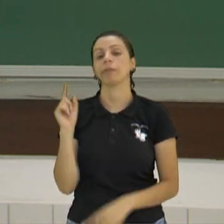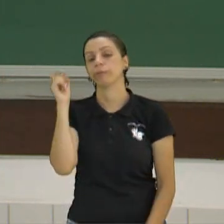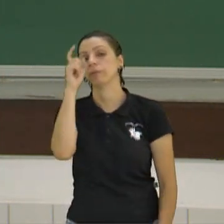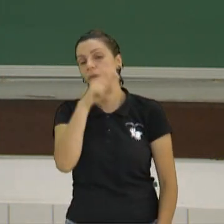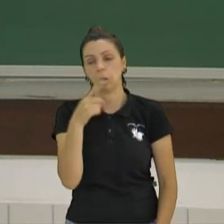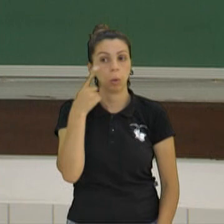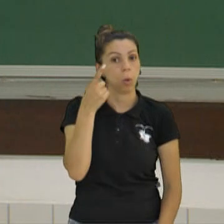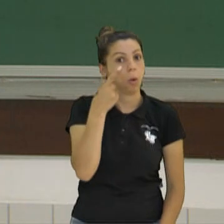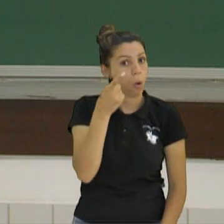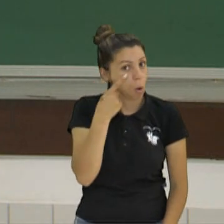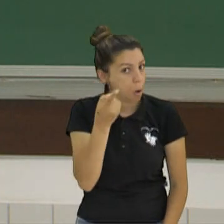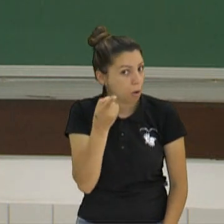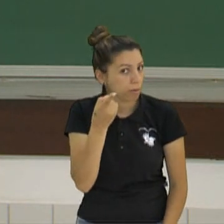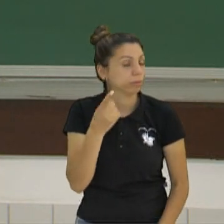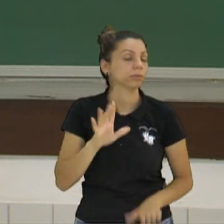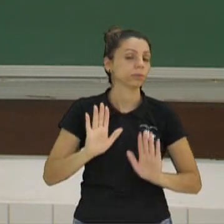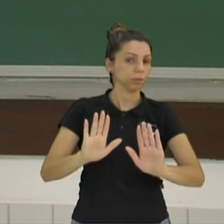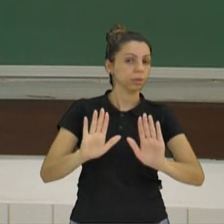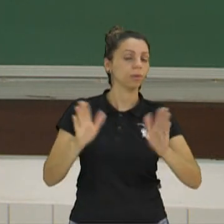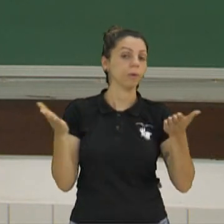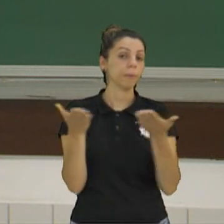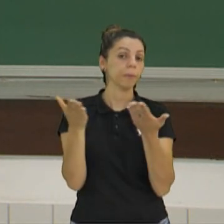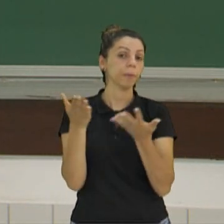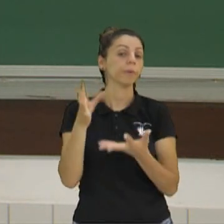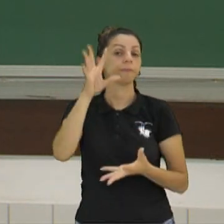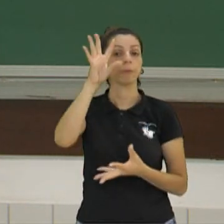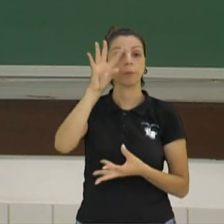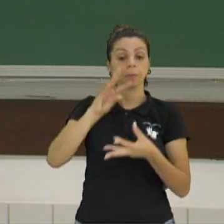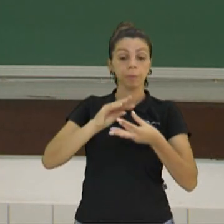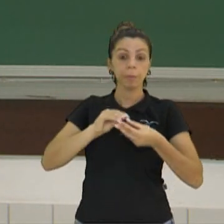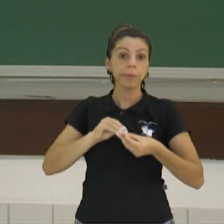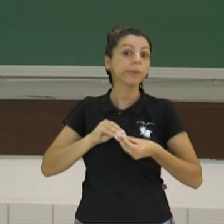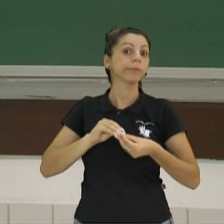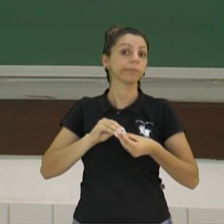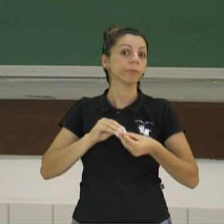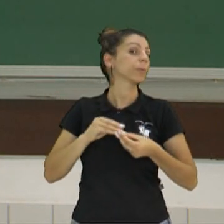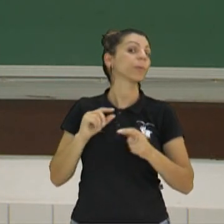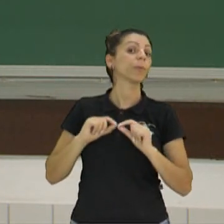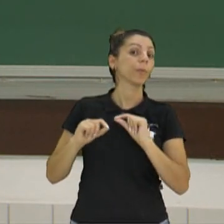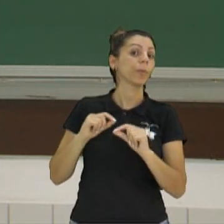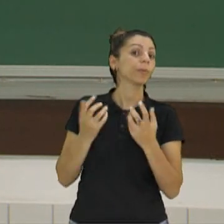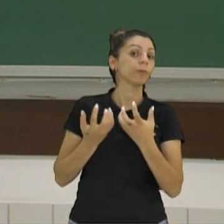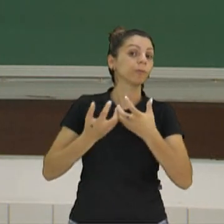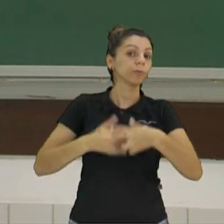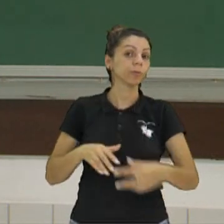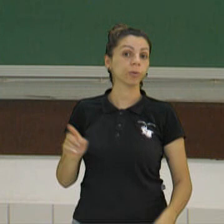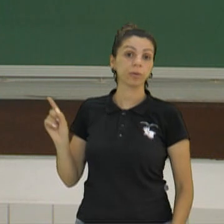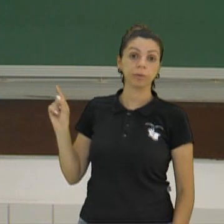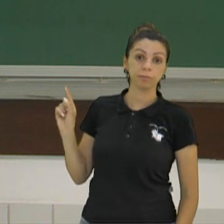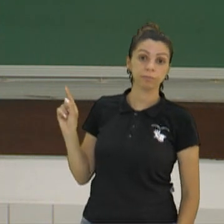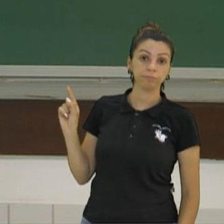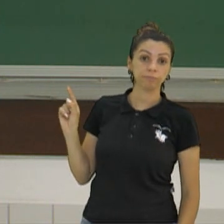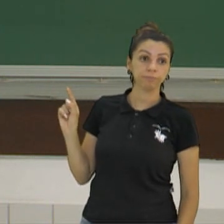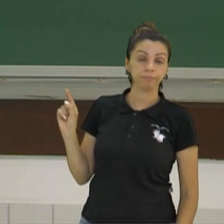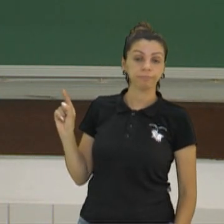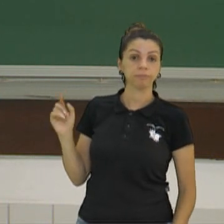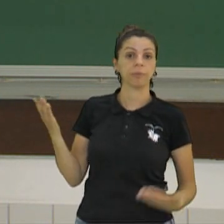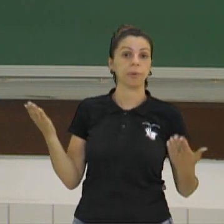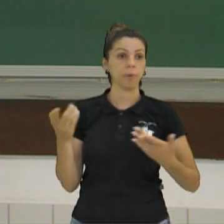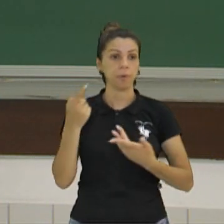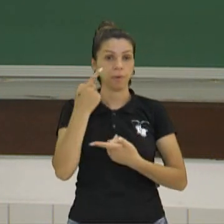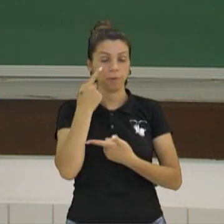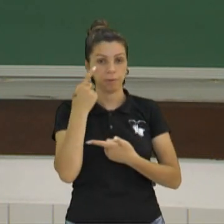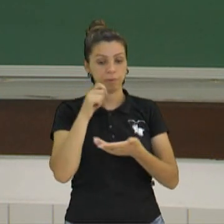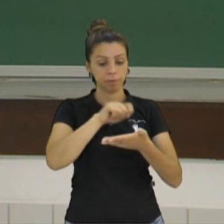chat. Vamos agora entender o que é isso. O que a gente faz com isso, tá? Então, olha só.